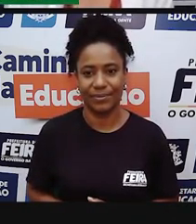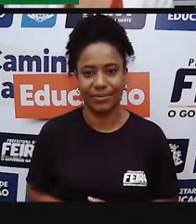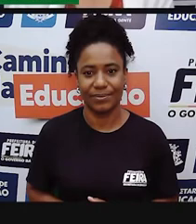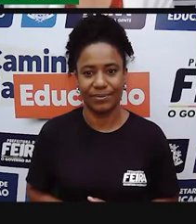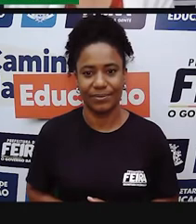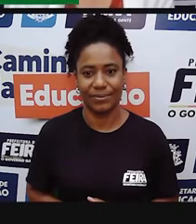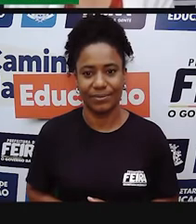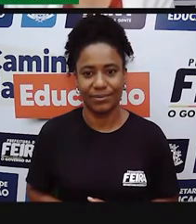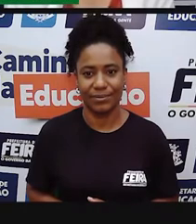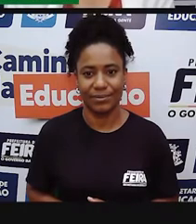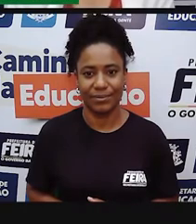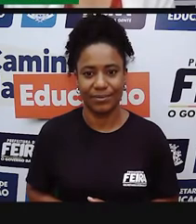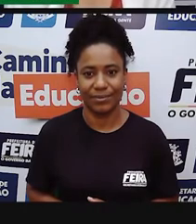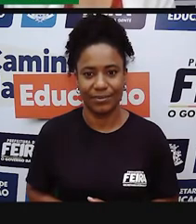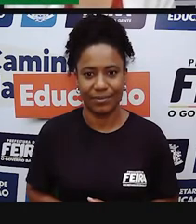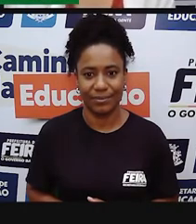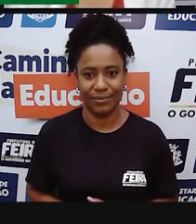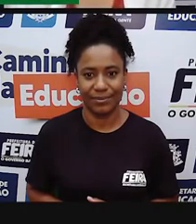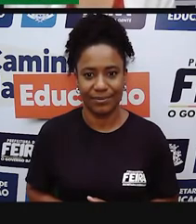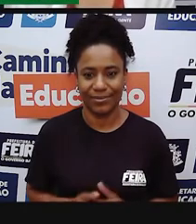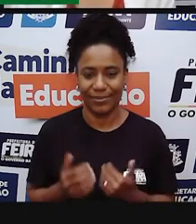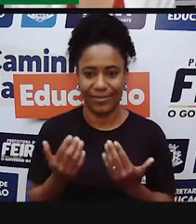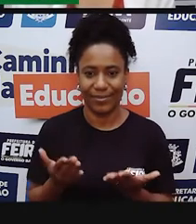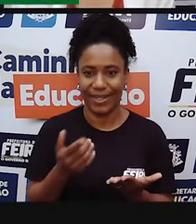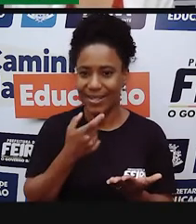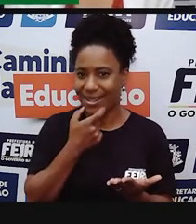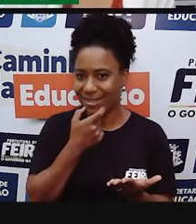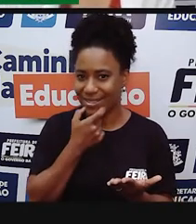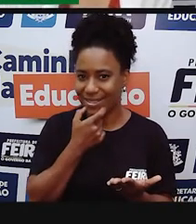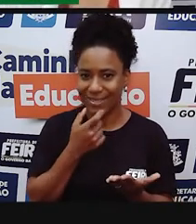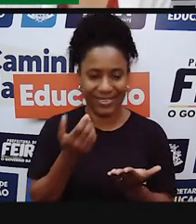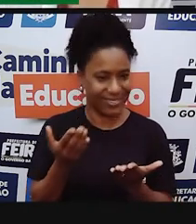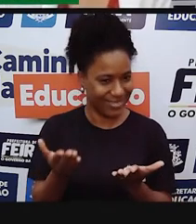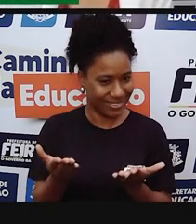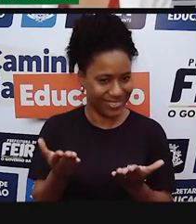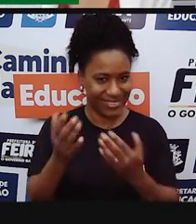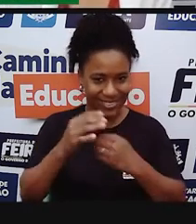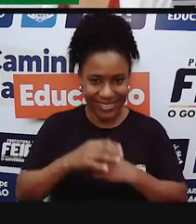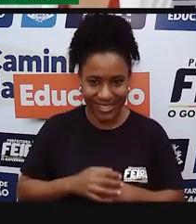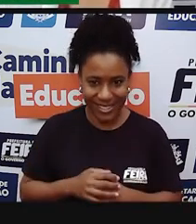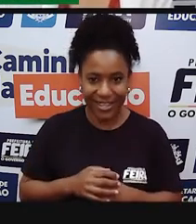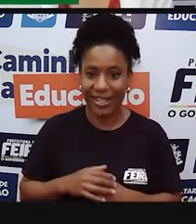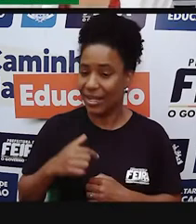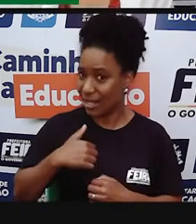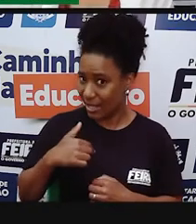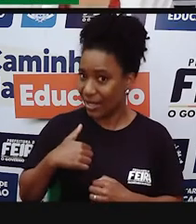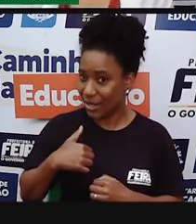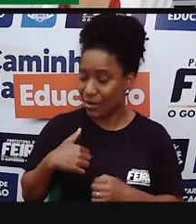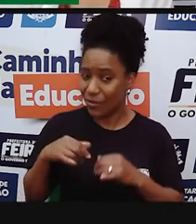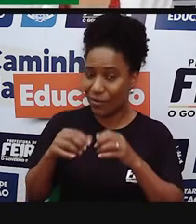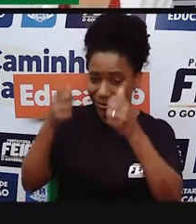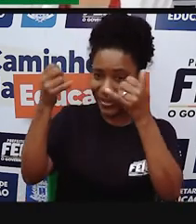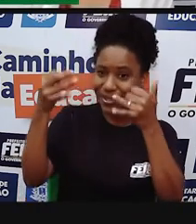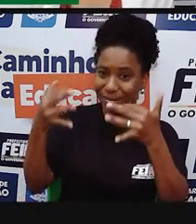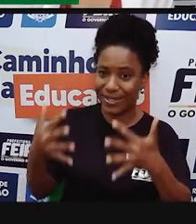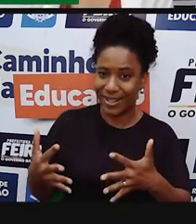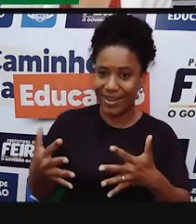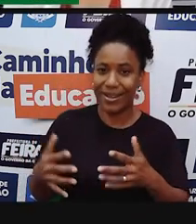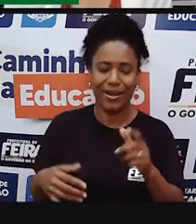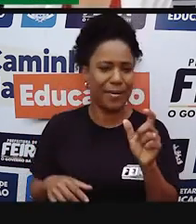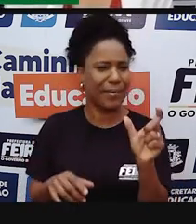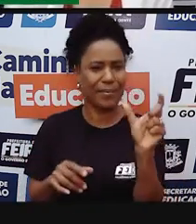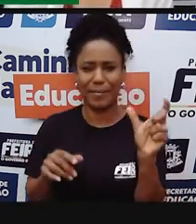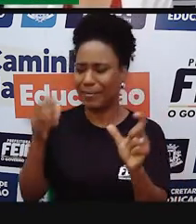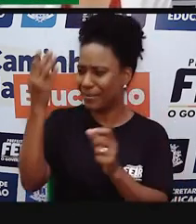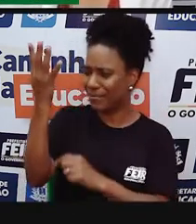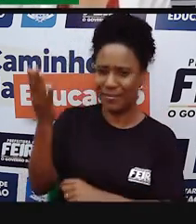o WhatsApp Anderson Silveira um Mensageiro da viagem para te explicar a diferença entre essas palavras que